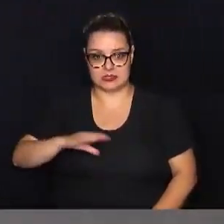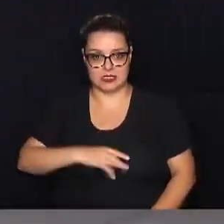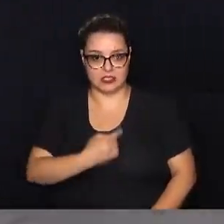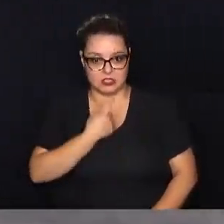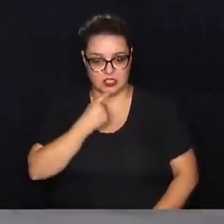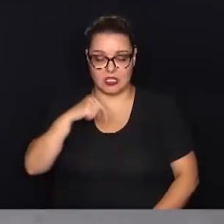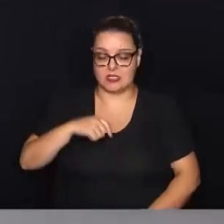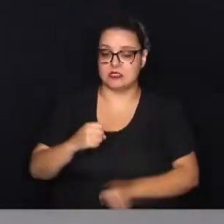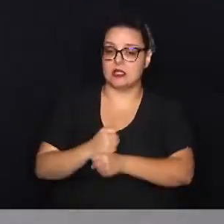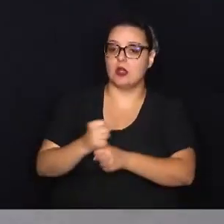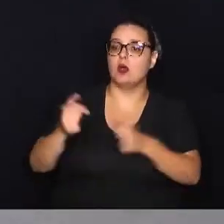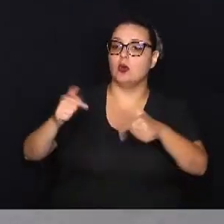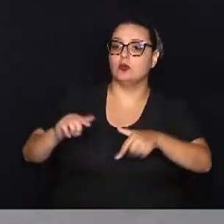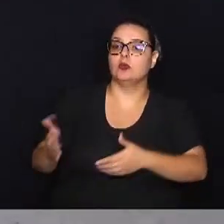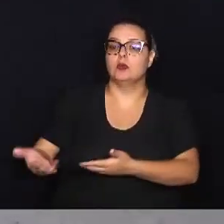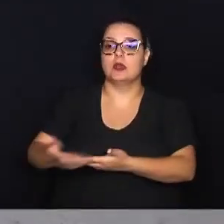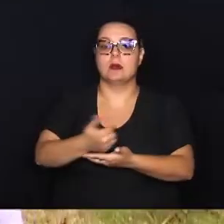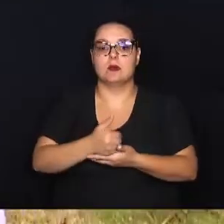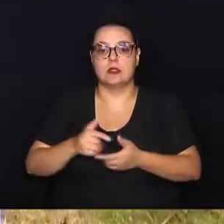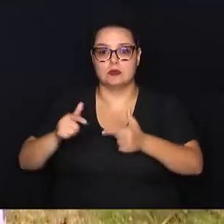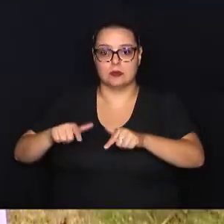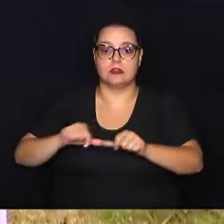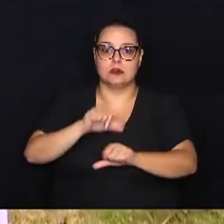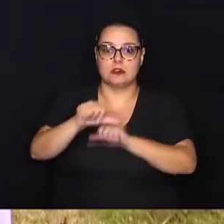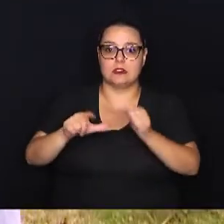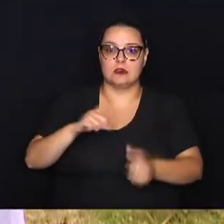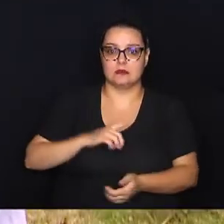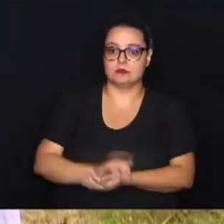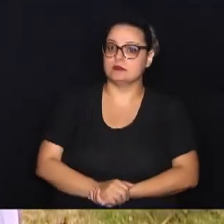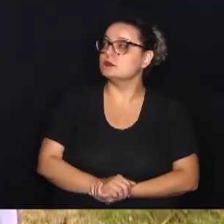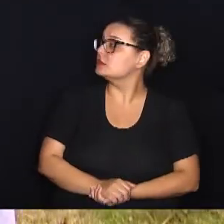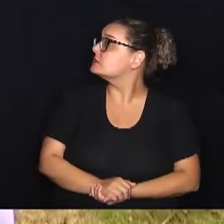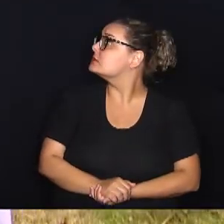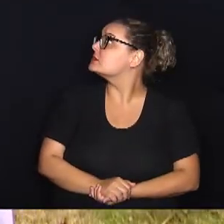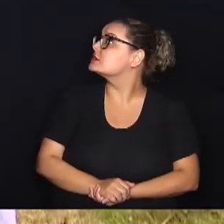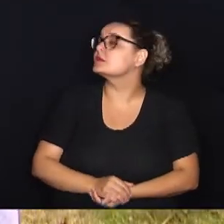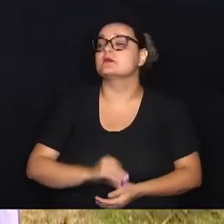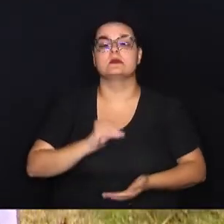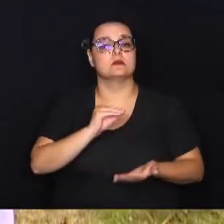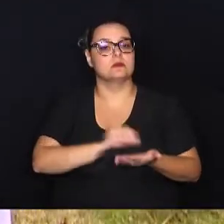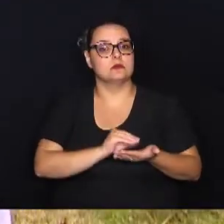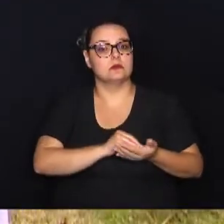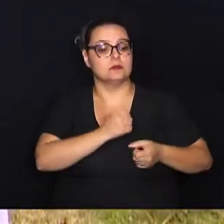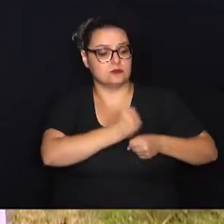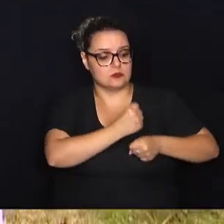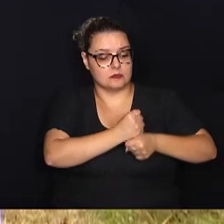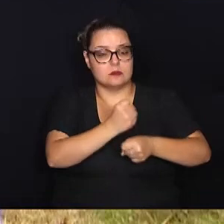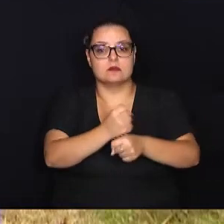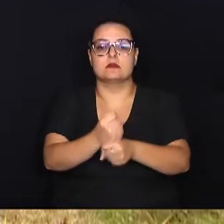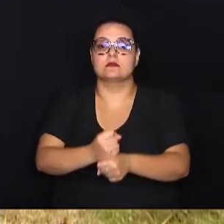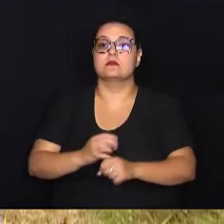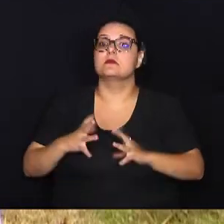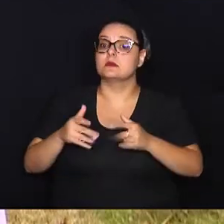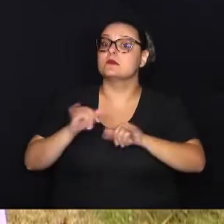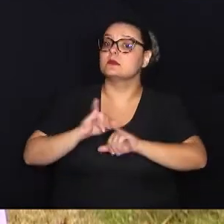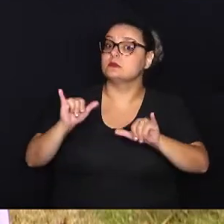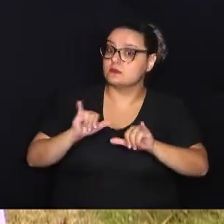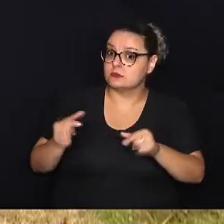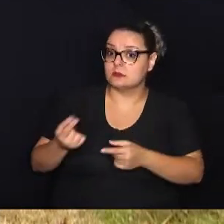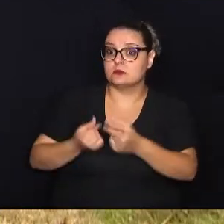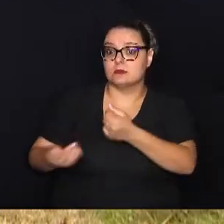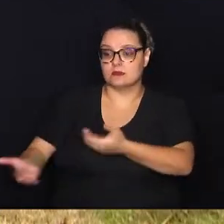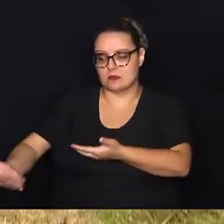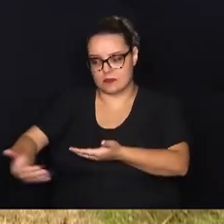ano, o local de arrecadação houve mudança. Durante esses últimos anos, todas as campanhas que nós fizemos de